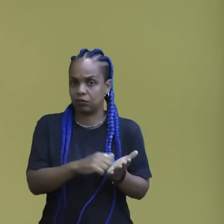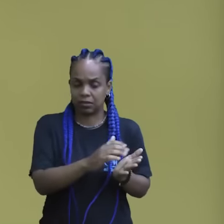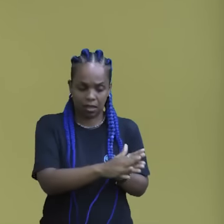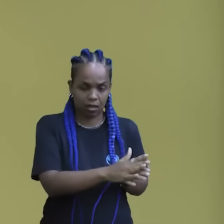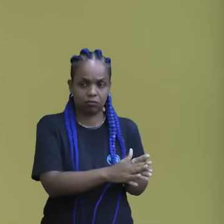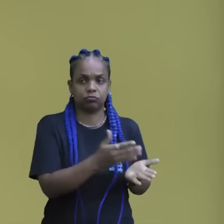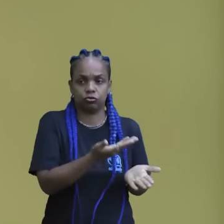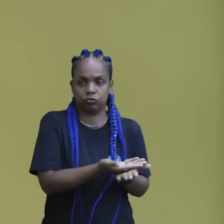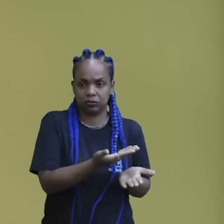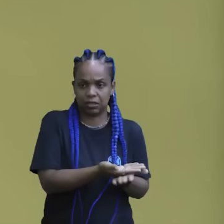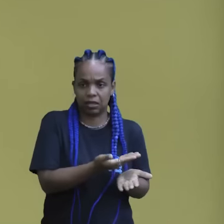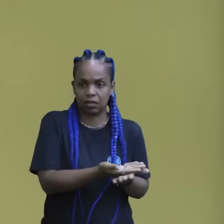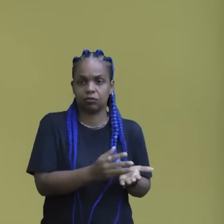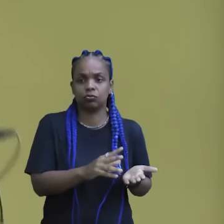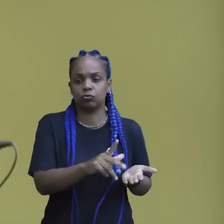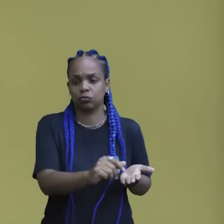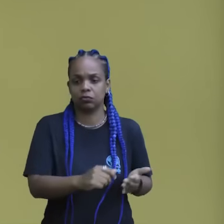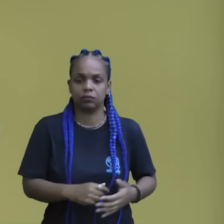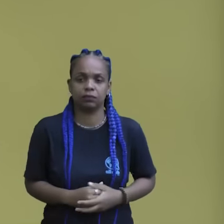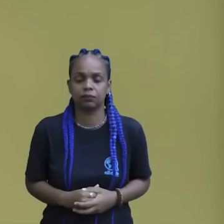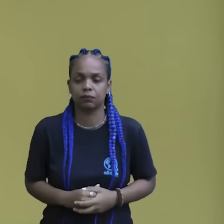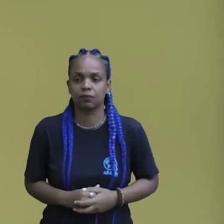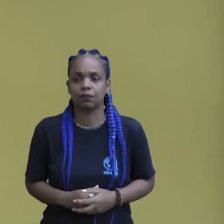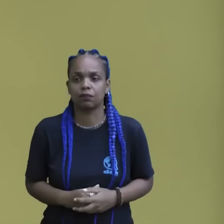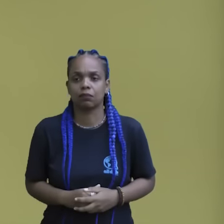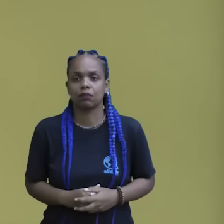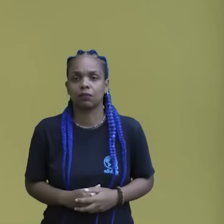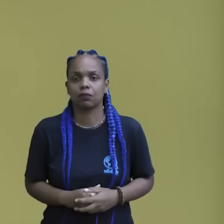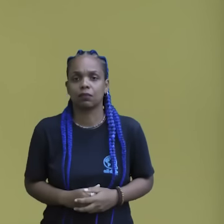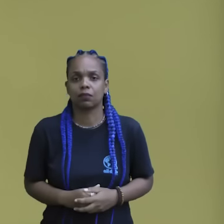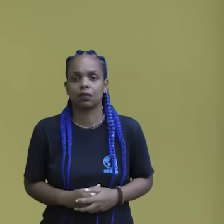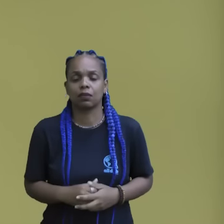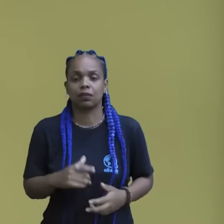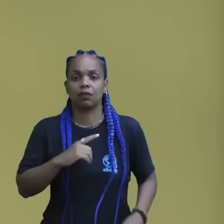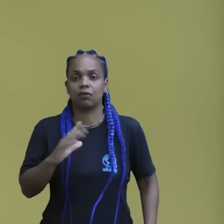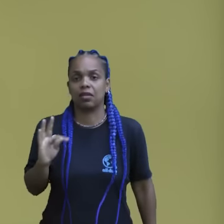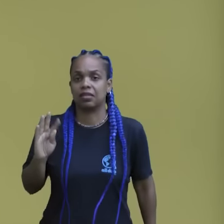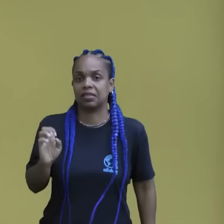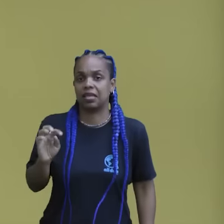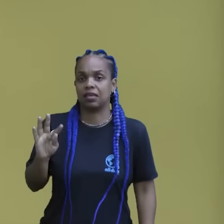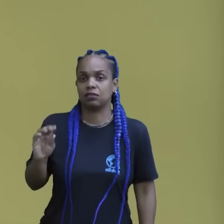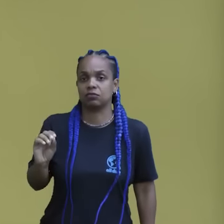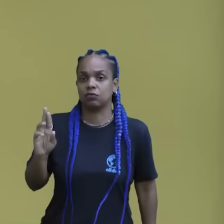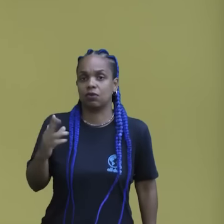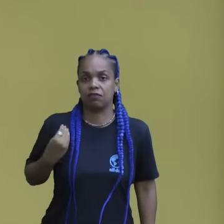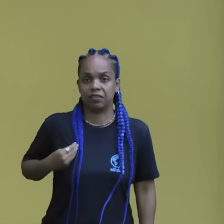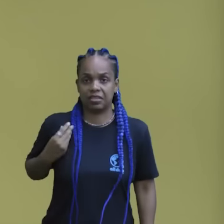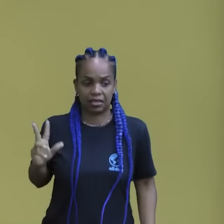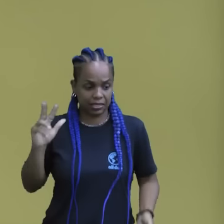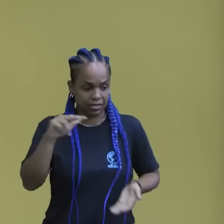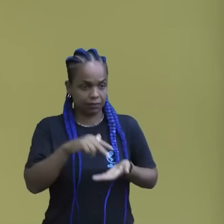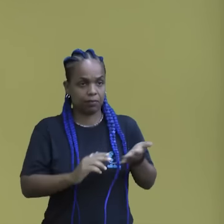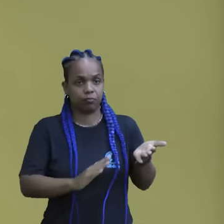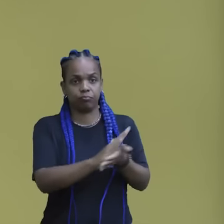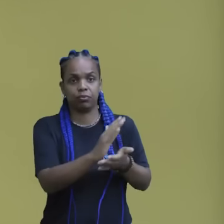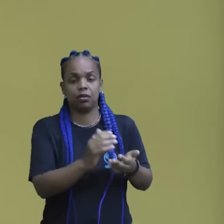para o Brasil para publicar as Crônicas da Semana, que são uma maravilha. Né? O que